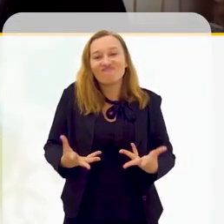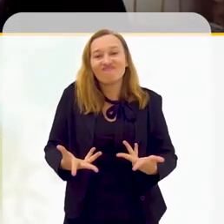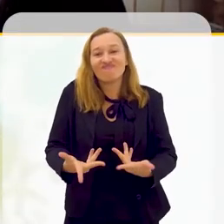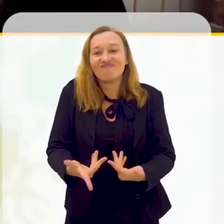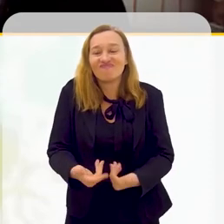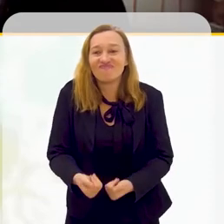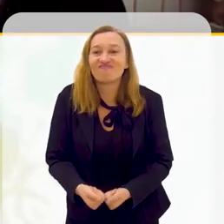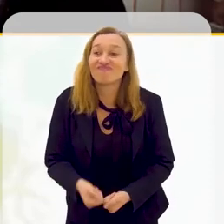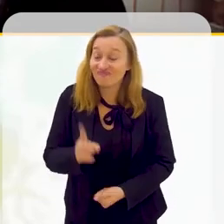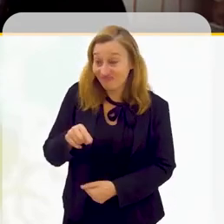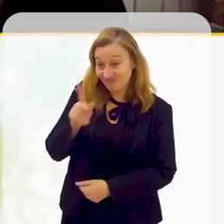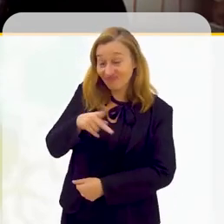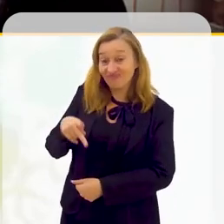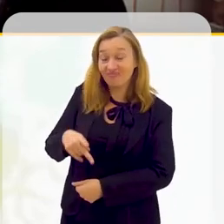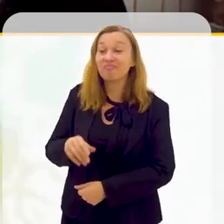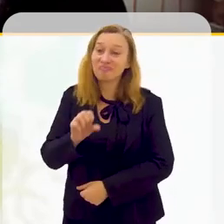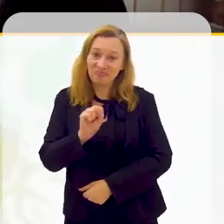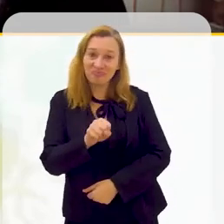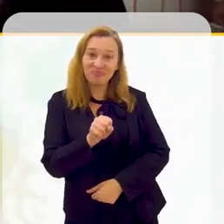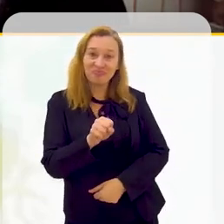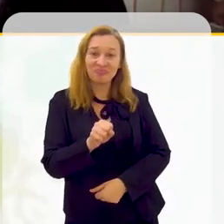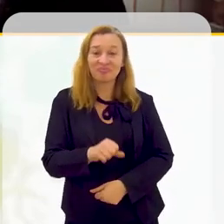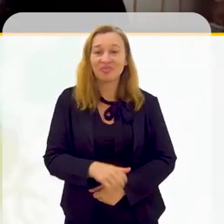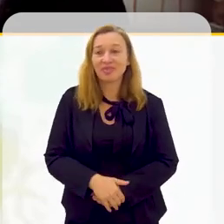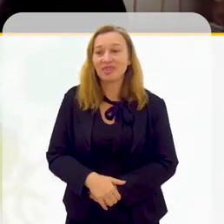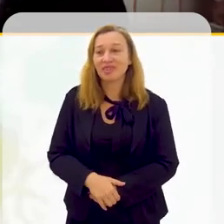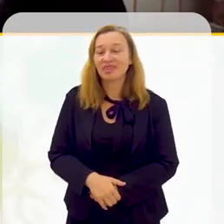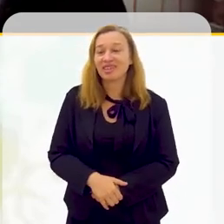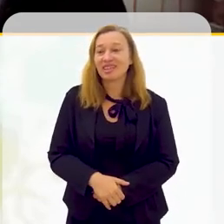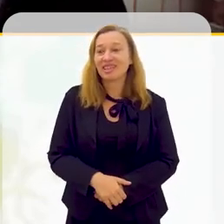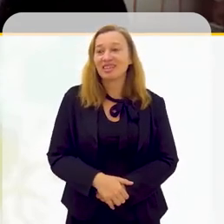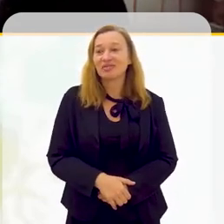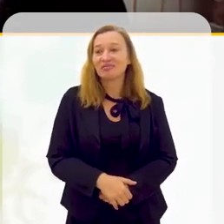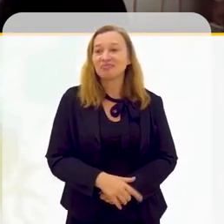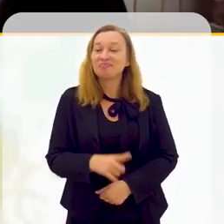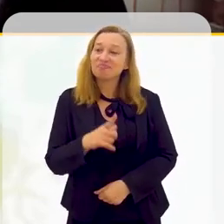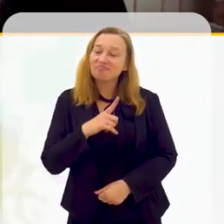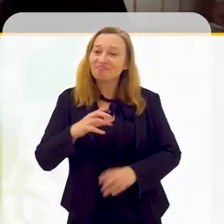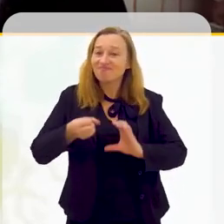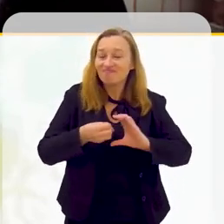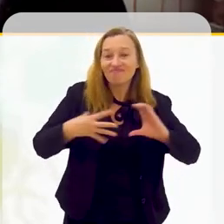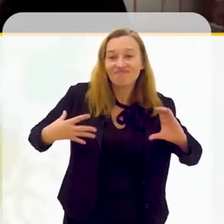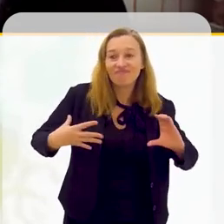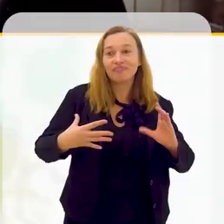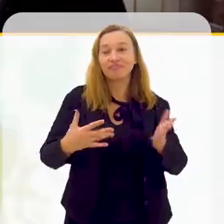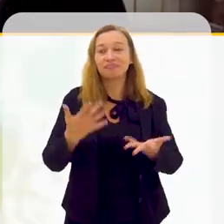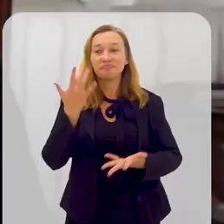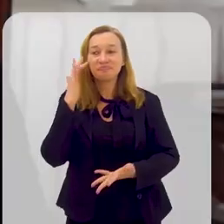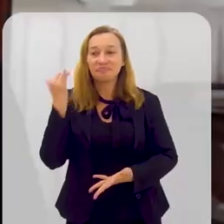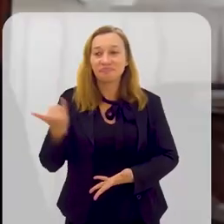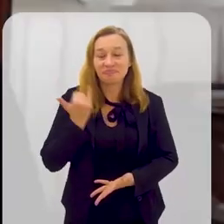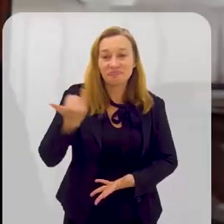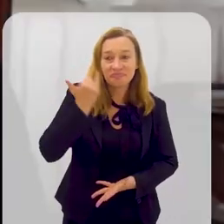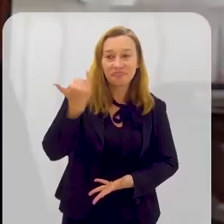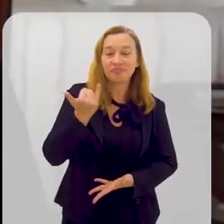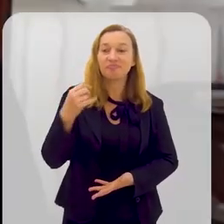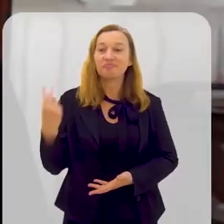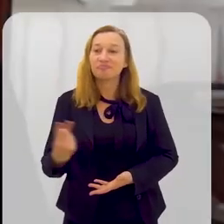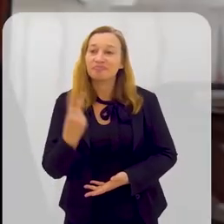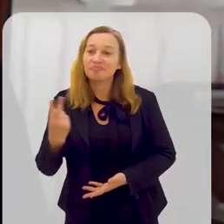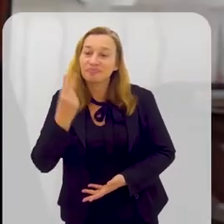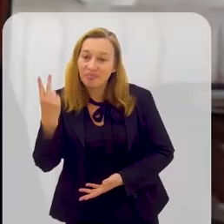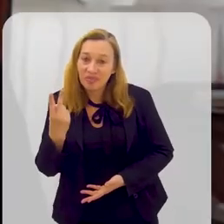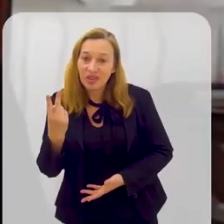volta de uma forma muito gostosa não é professora Com certeza eu tenho essa característica eu acho